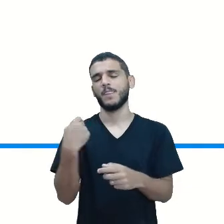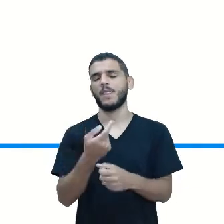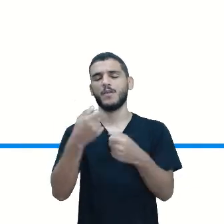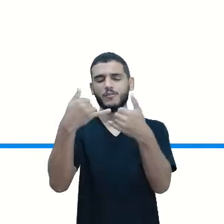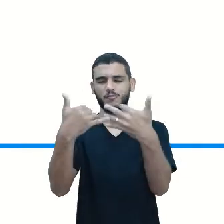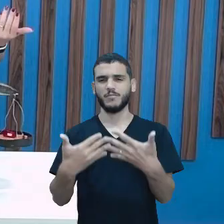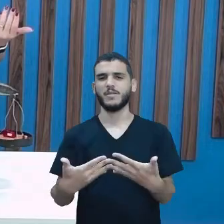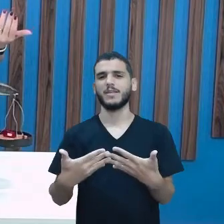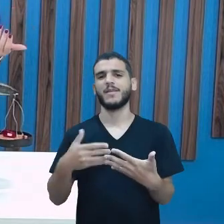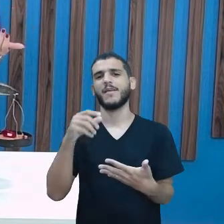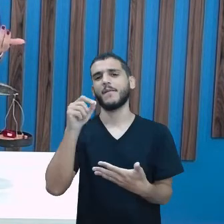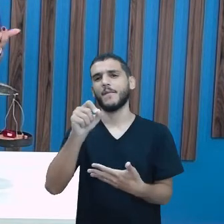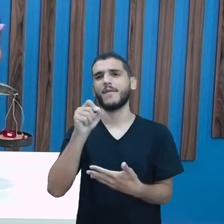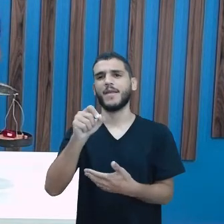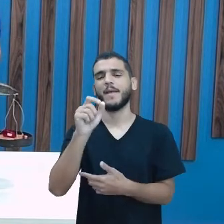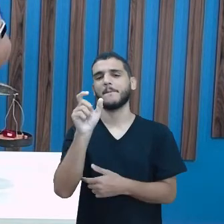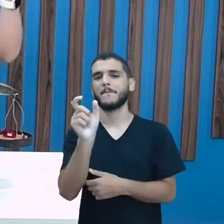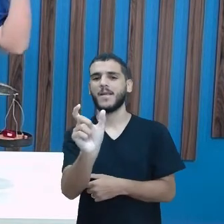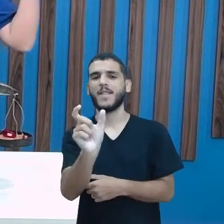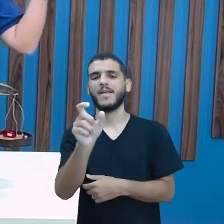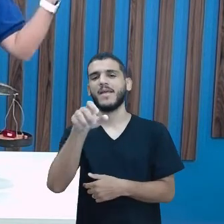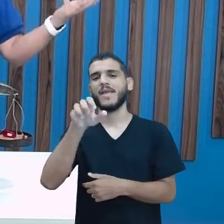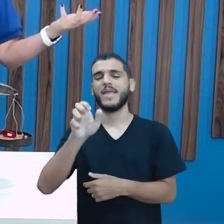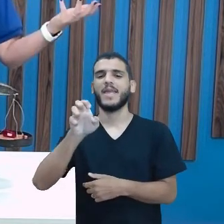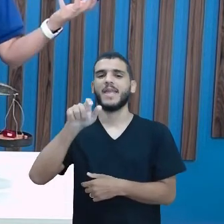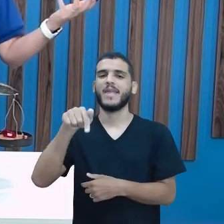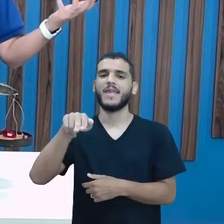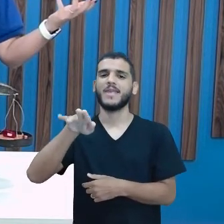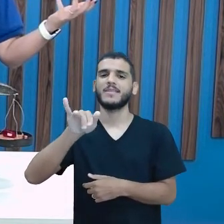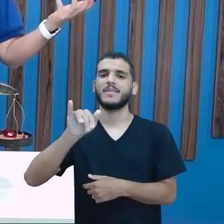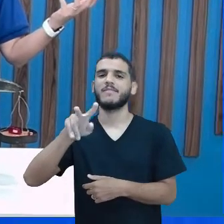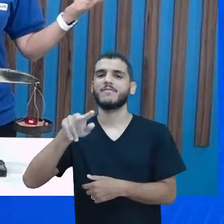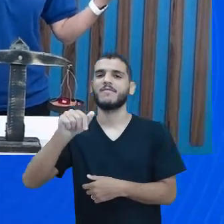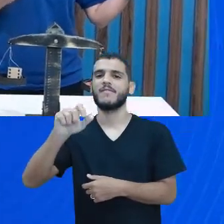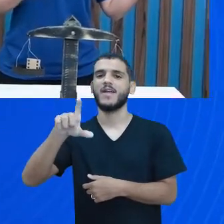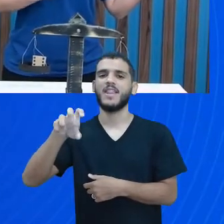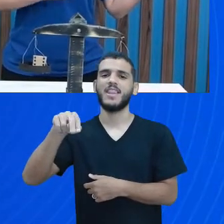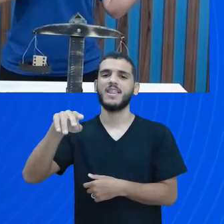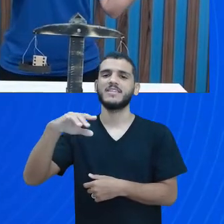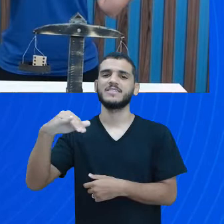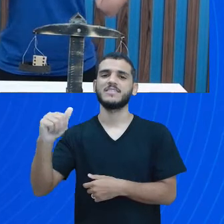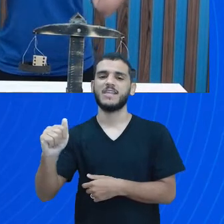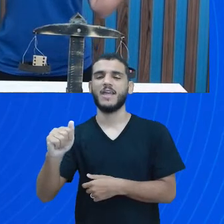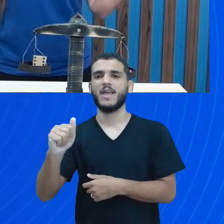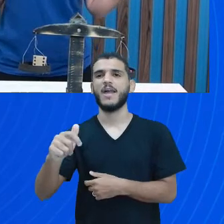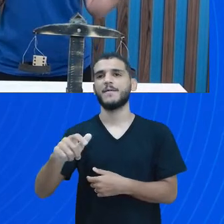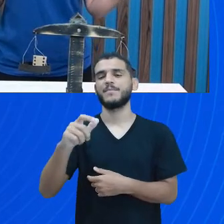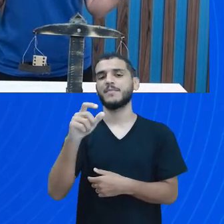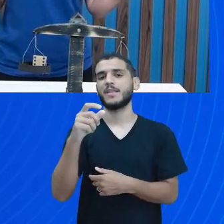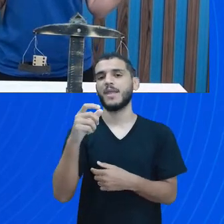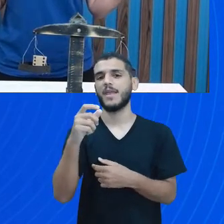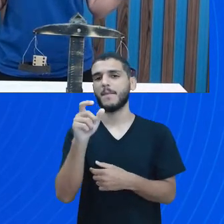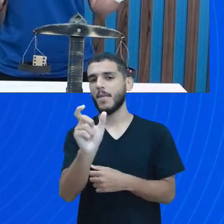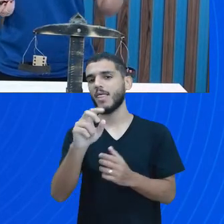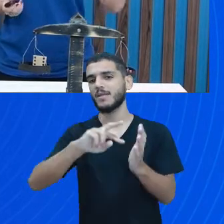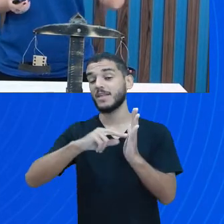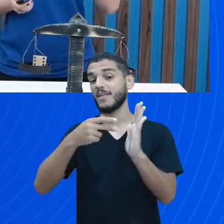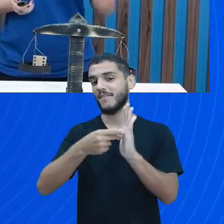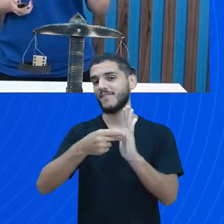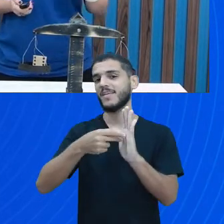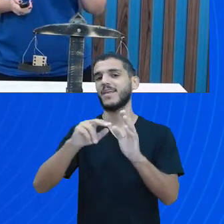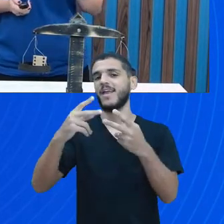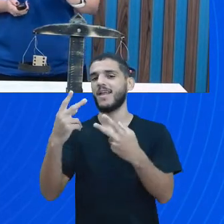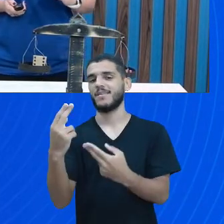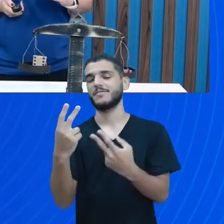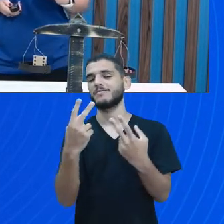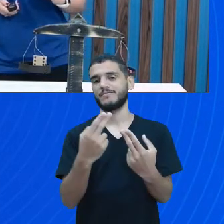uma equivalência, porque o que tem de um lado tem o mesmo valor do outro lado. E a gente vai